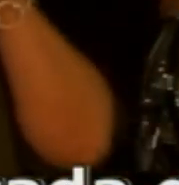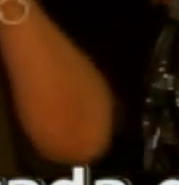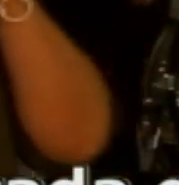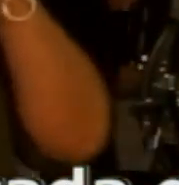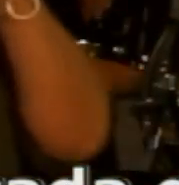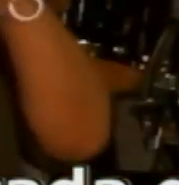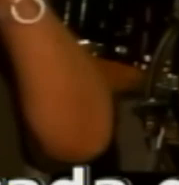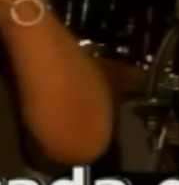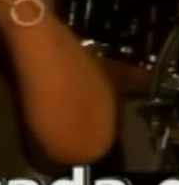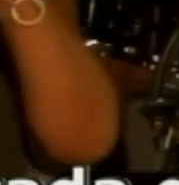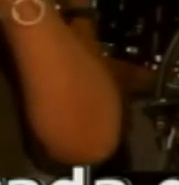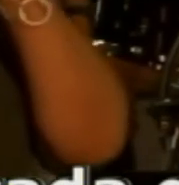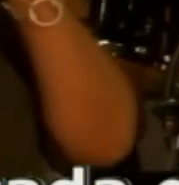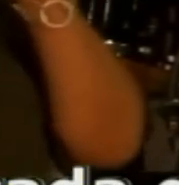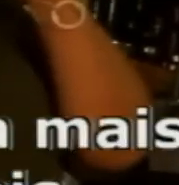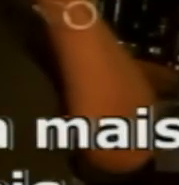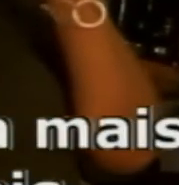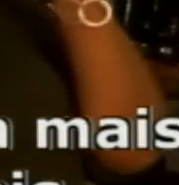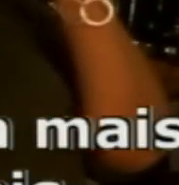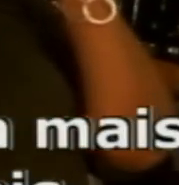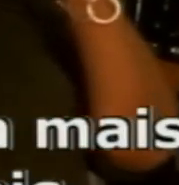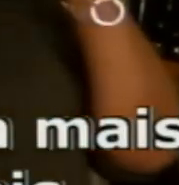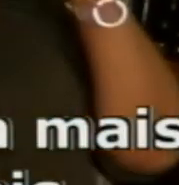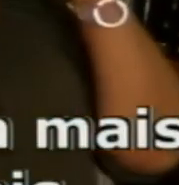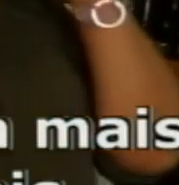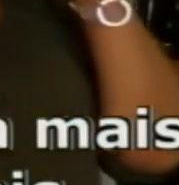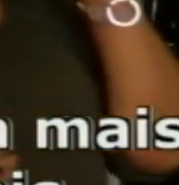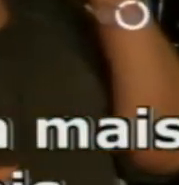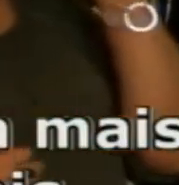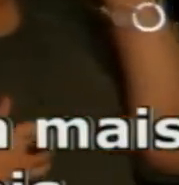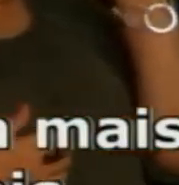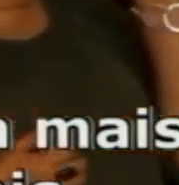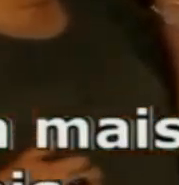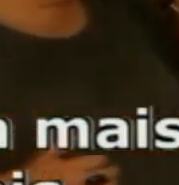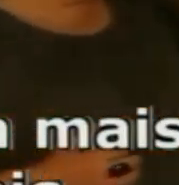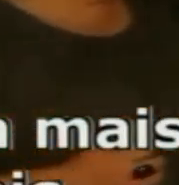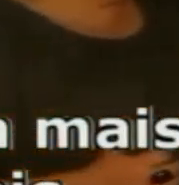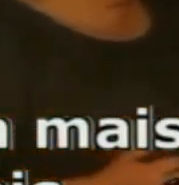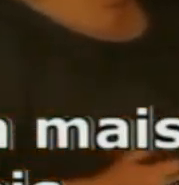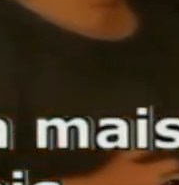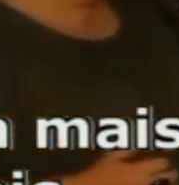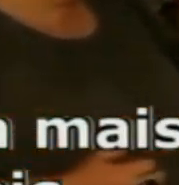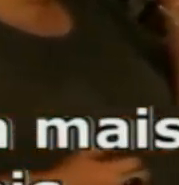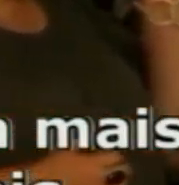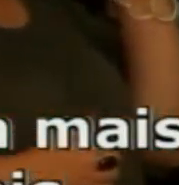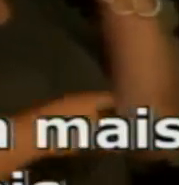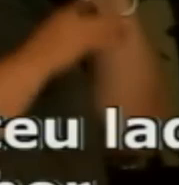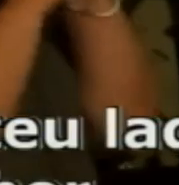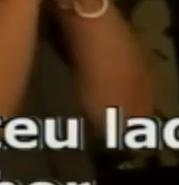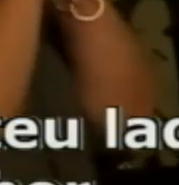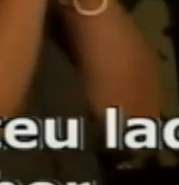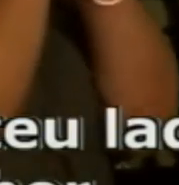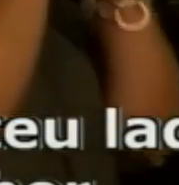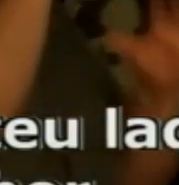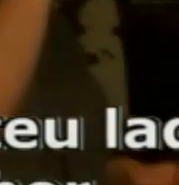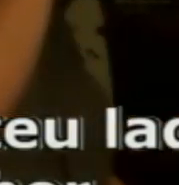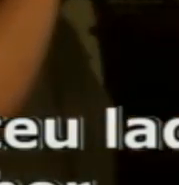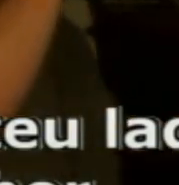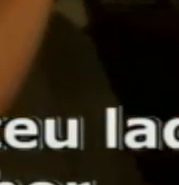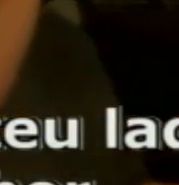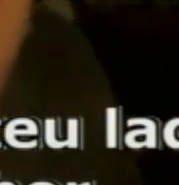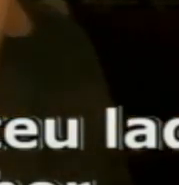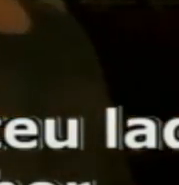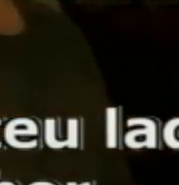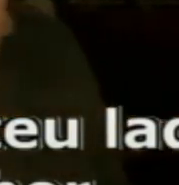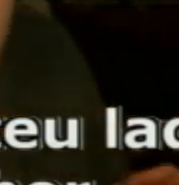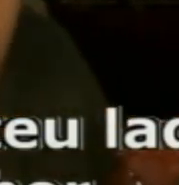e que a cada dia eu queira mais e mais estar